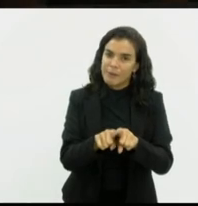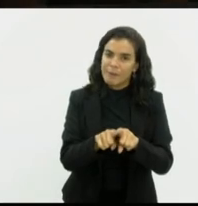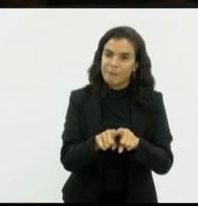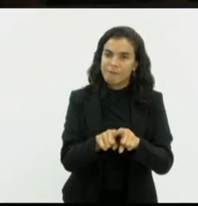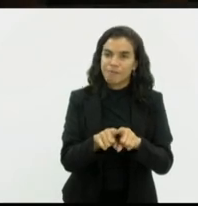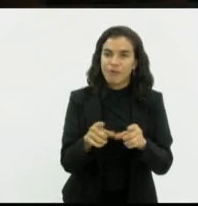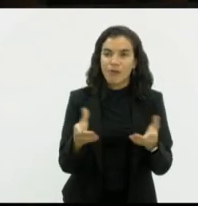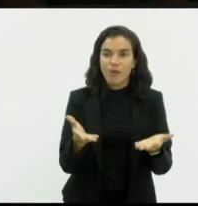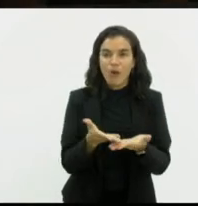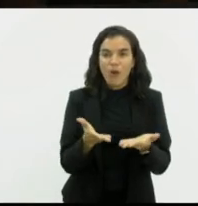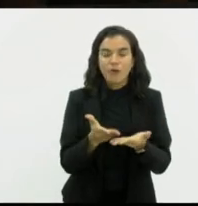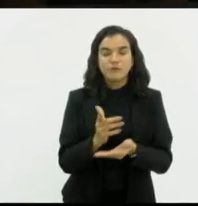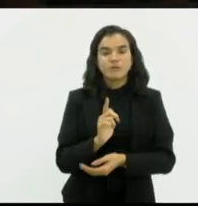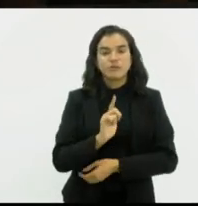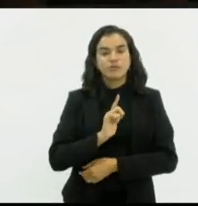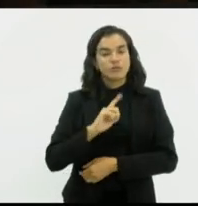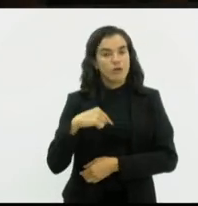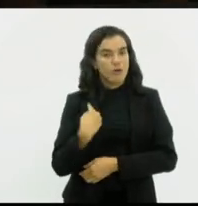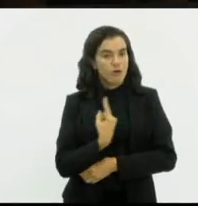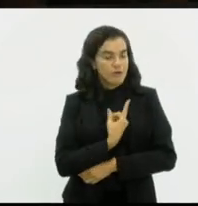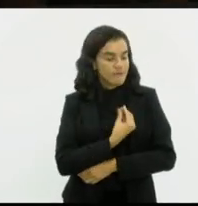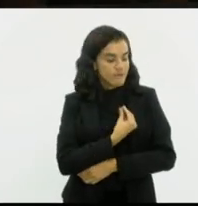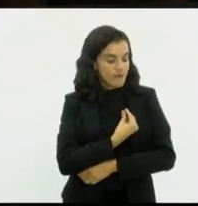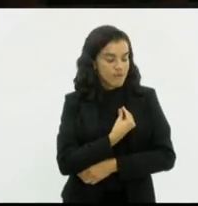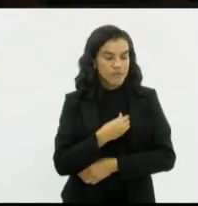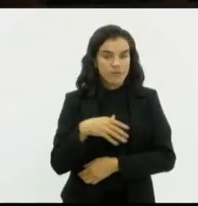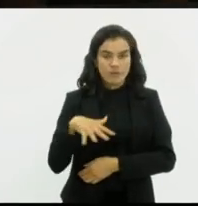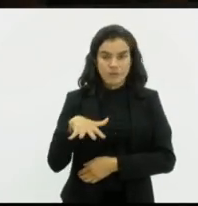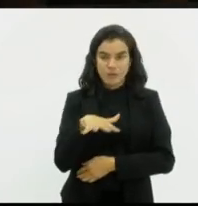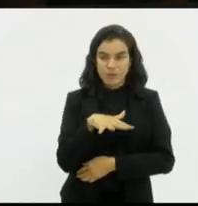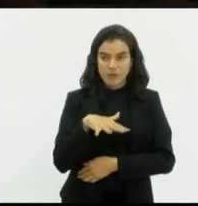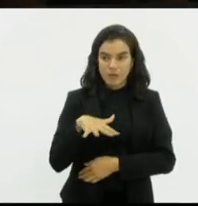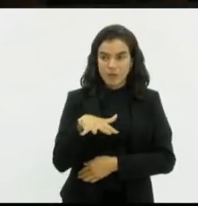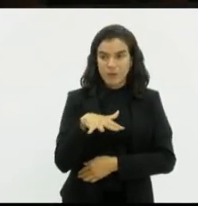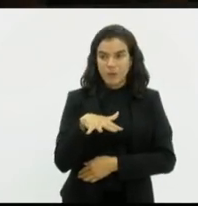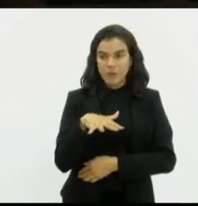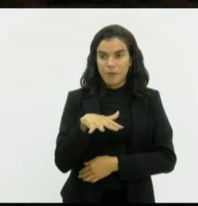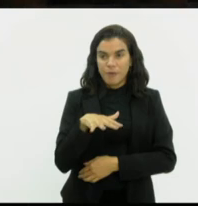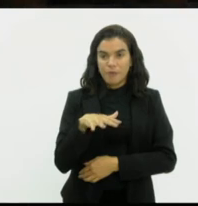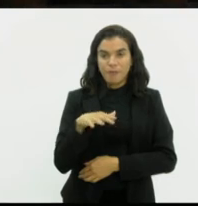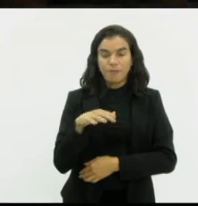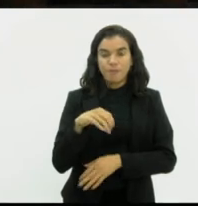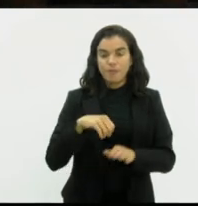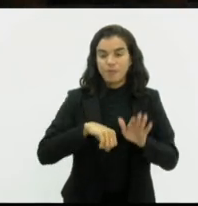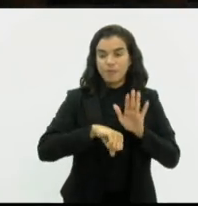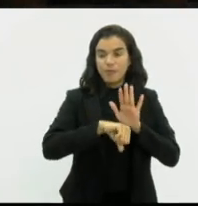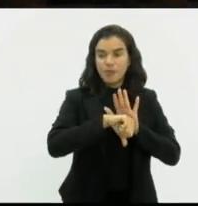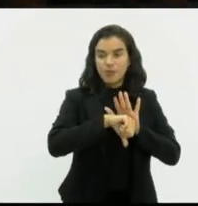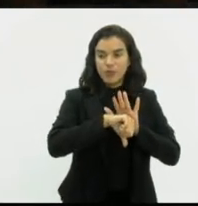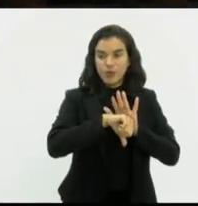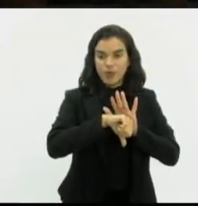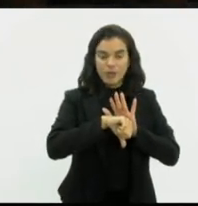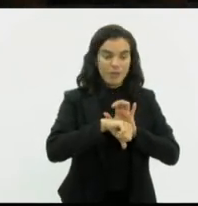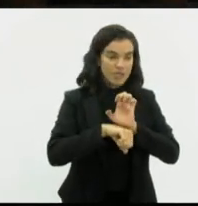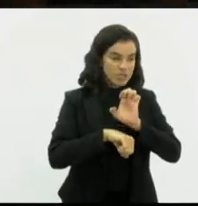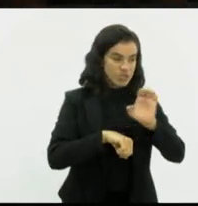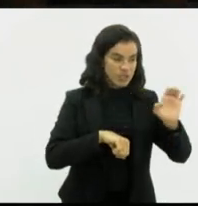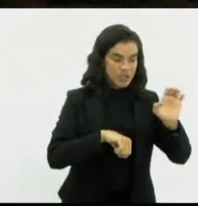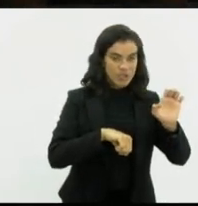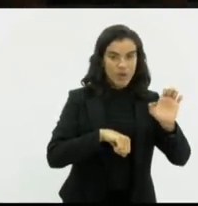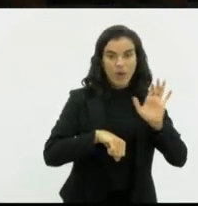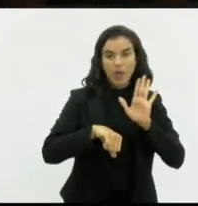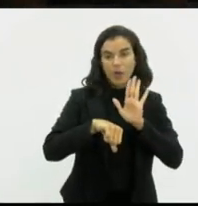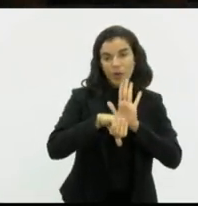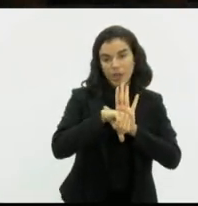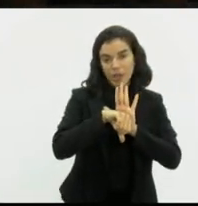nós vivemos uma situação em que o crime, ou ele é de esquerda, ou o